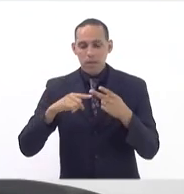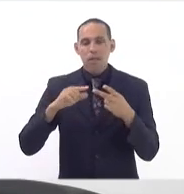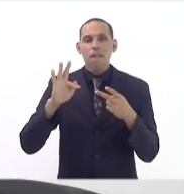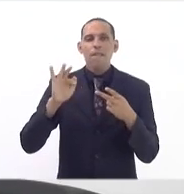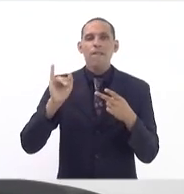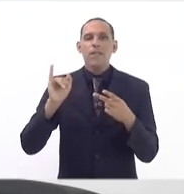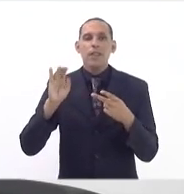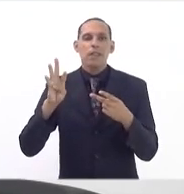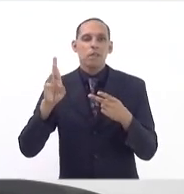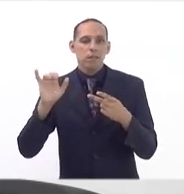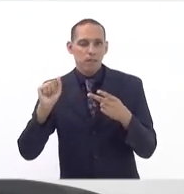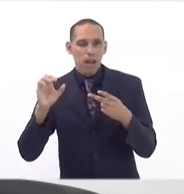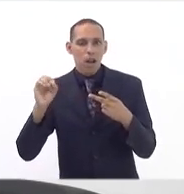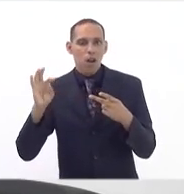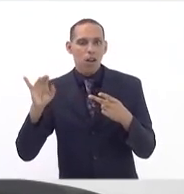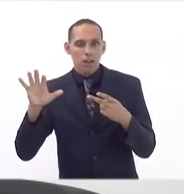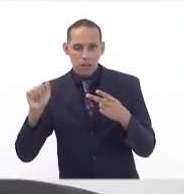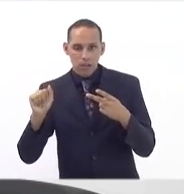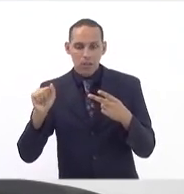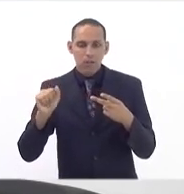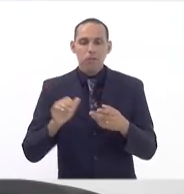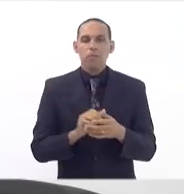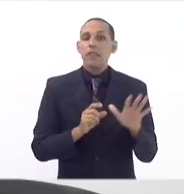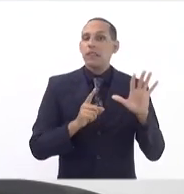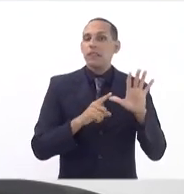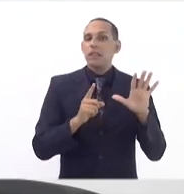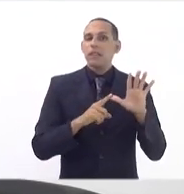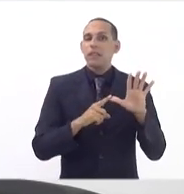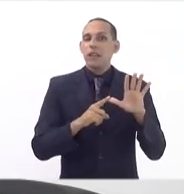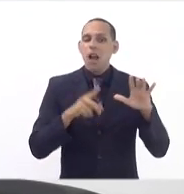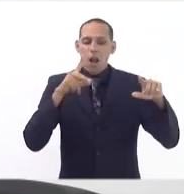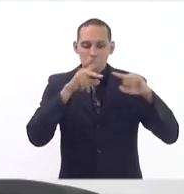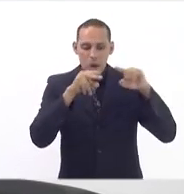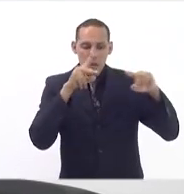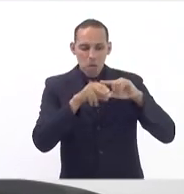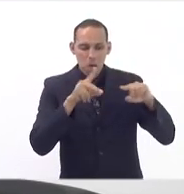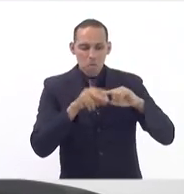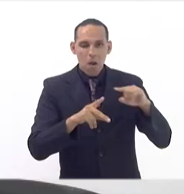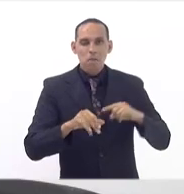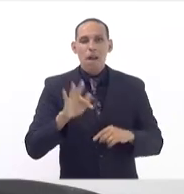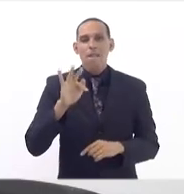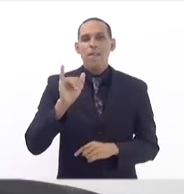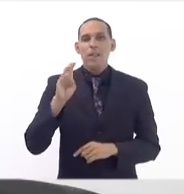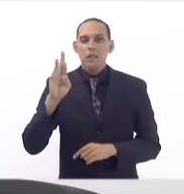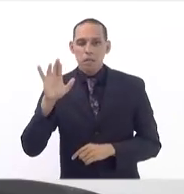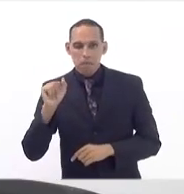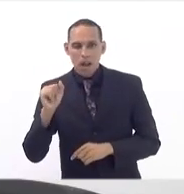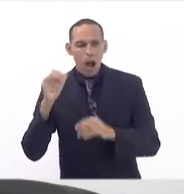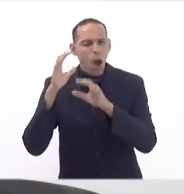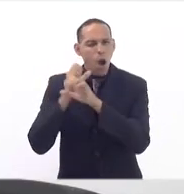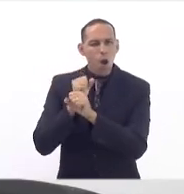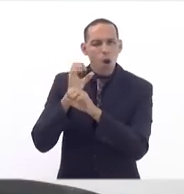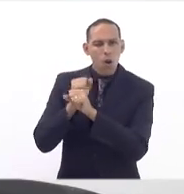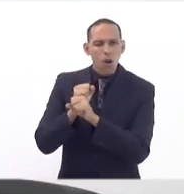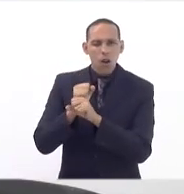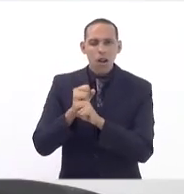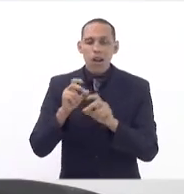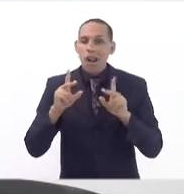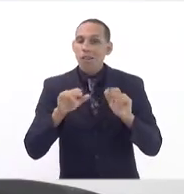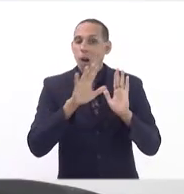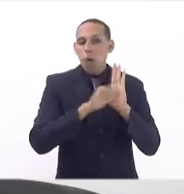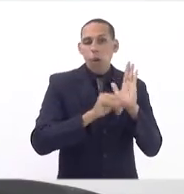os cortes os cortes de cabos fibra ótica sem que ele seja elevado são contabilizados como